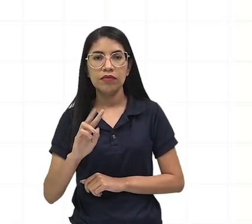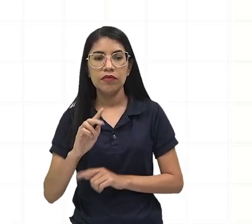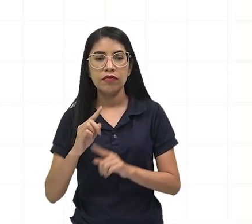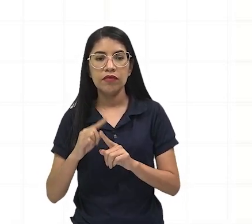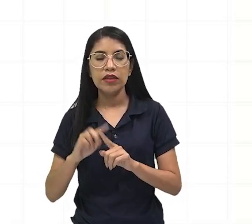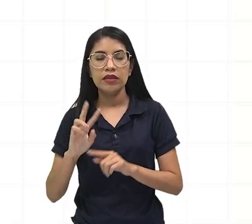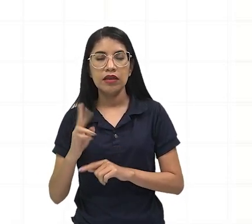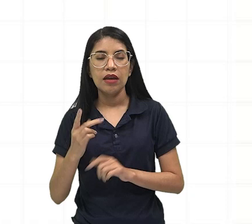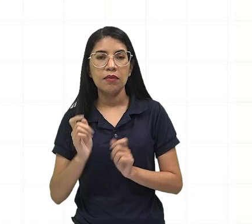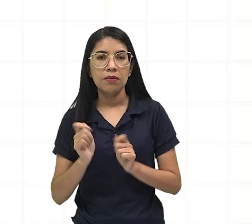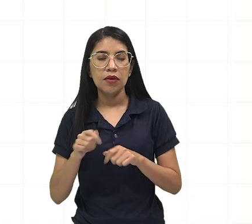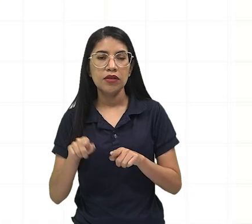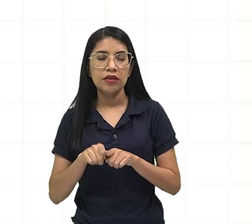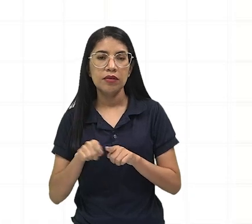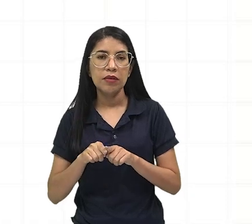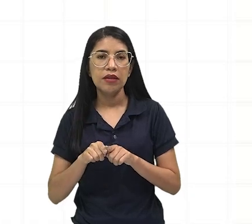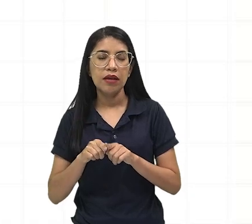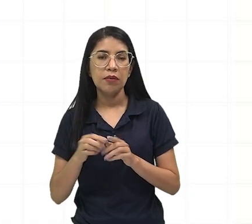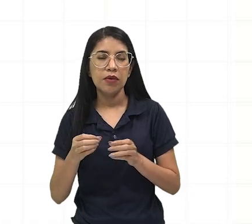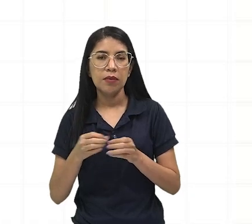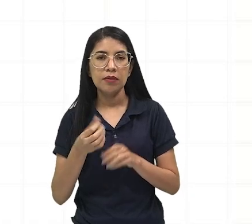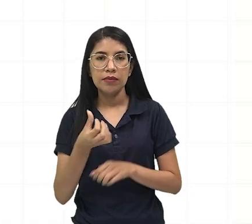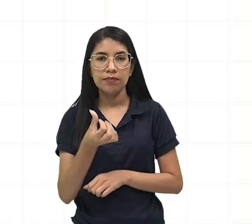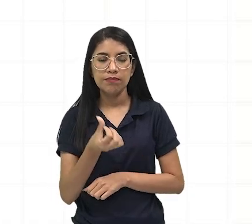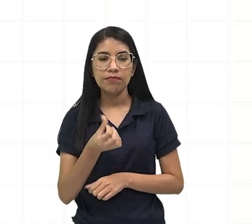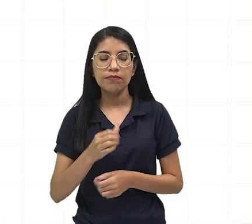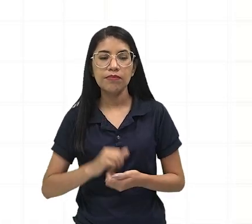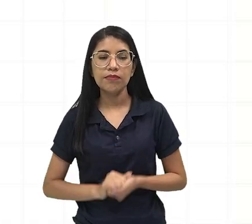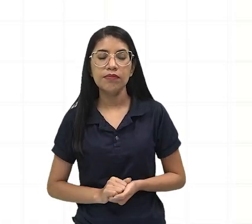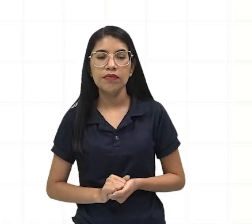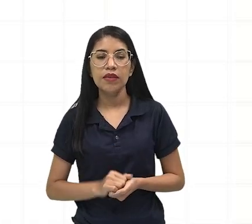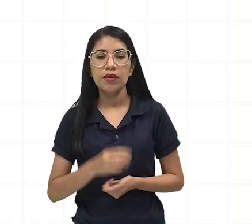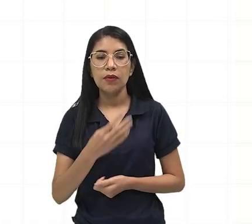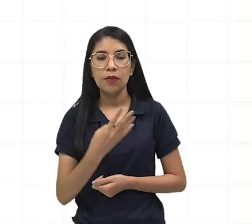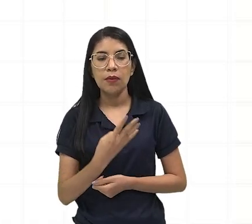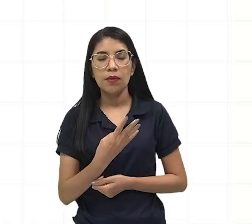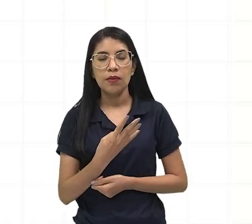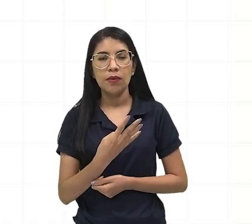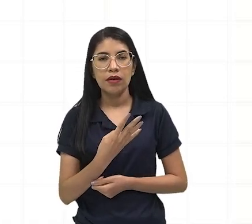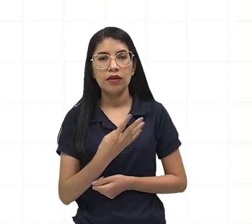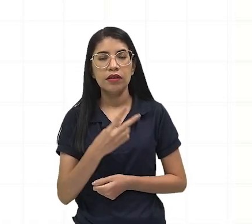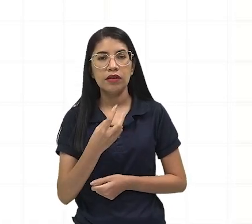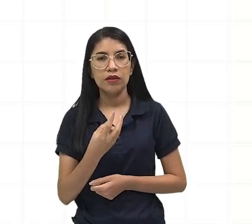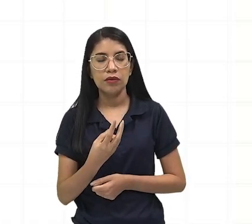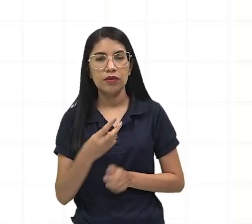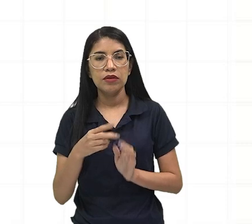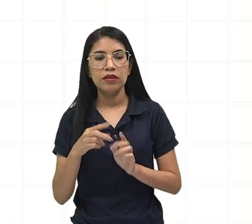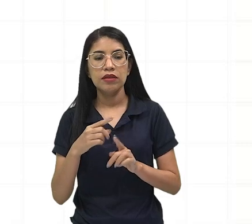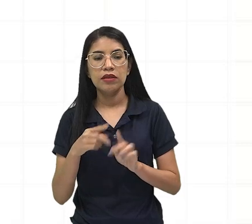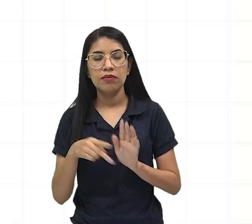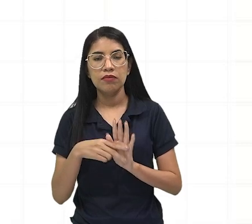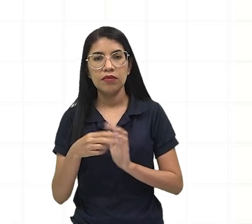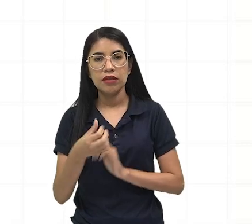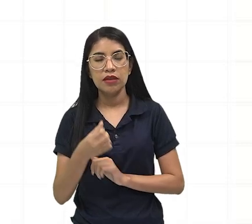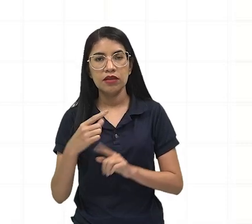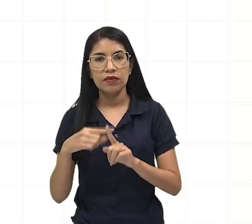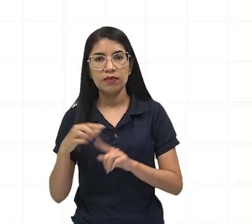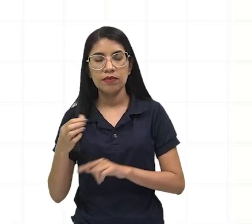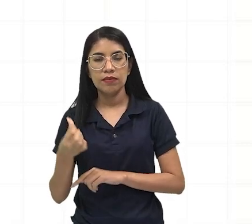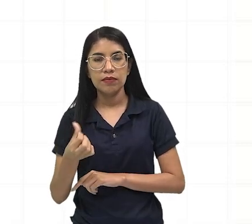5,9974 podemos arredondar para 6. Então, 42 vai ser igual a 6, né? Vamos mudar aqui para 6 vezes